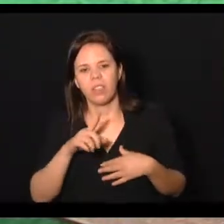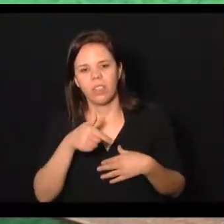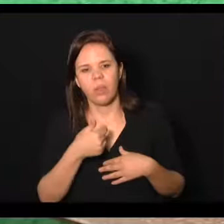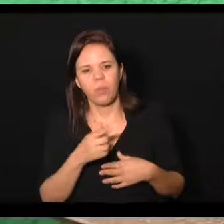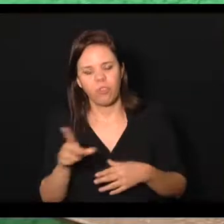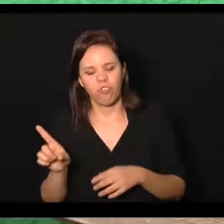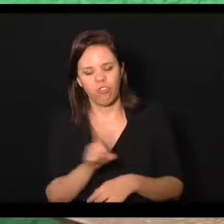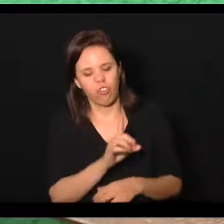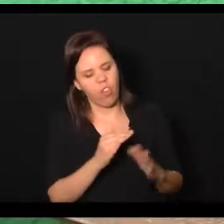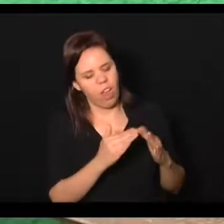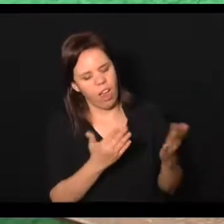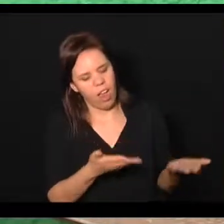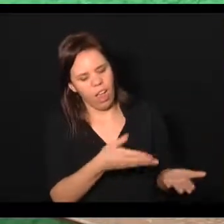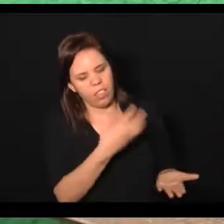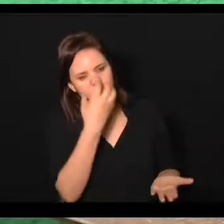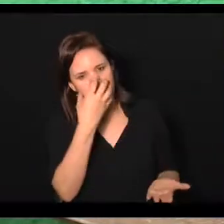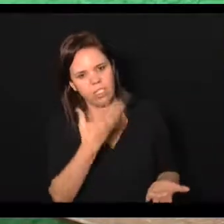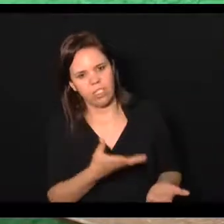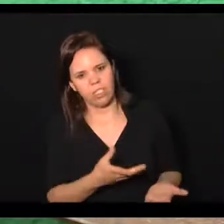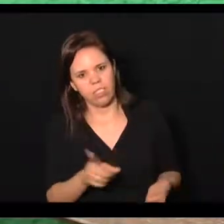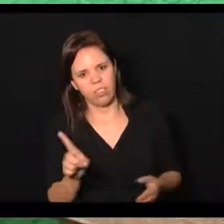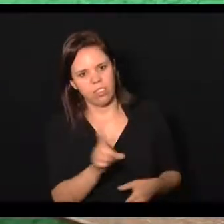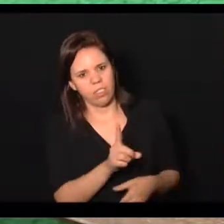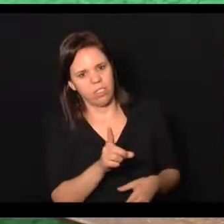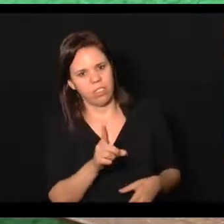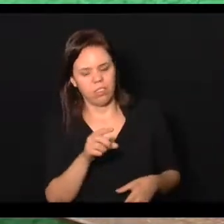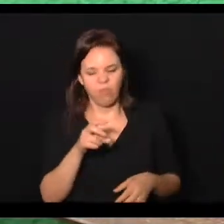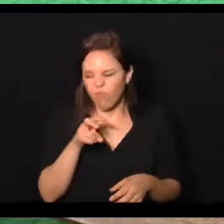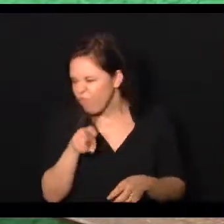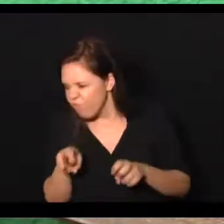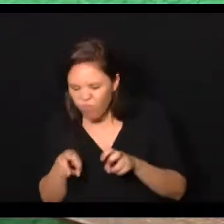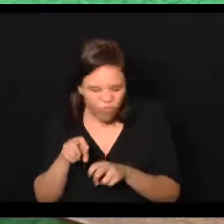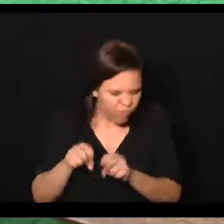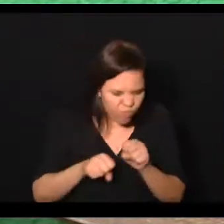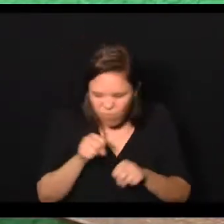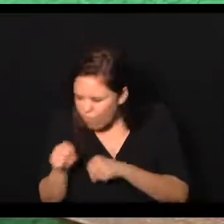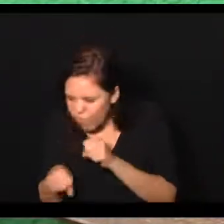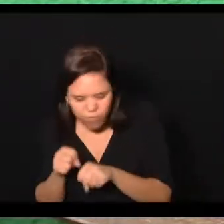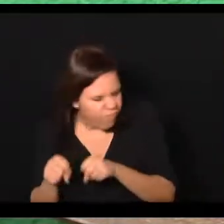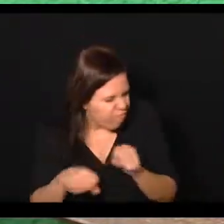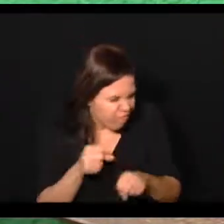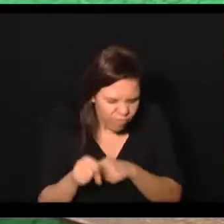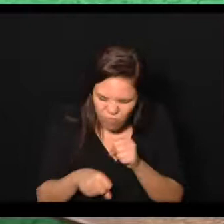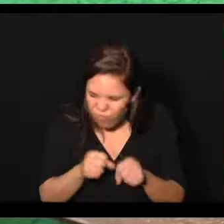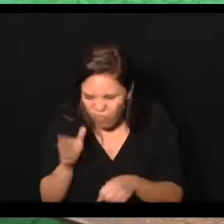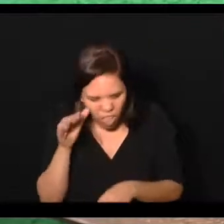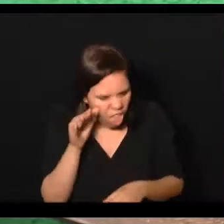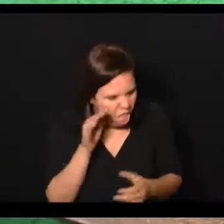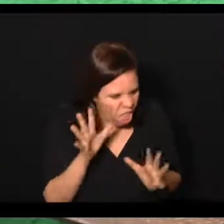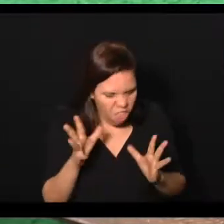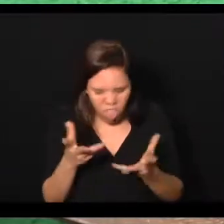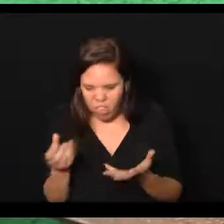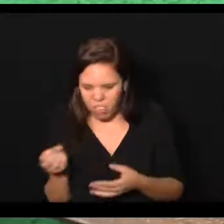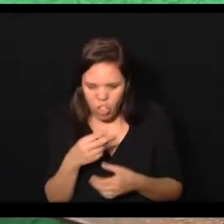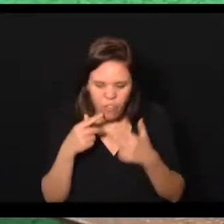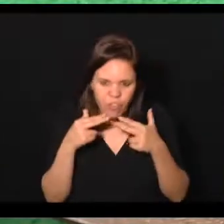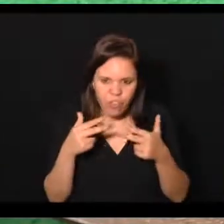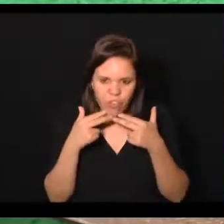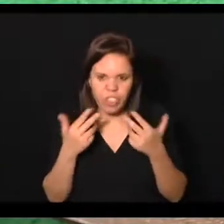só chegar em casa... Entrou em casa, começou a vasculhar tudo, já cheirar tudo, mexer em tudo, que era tudo muito